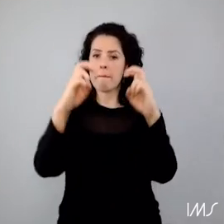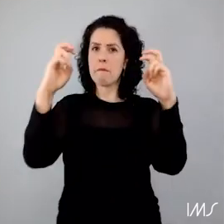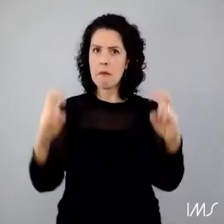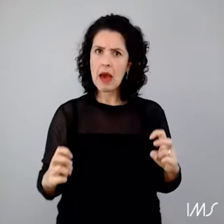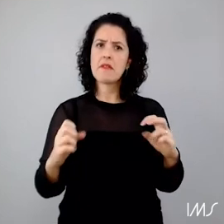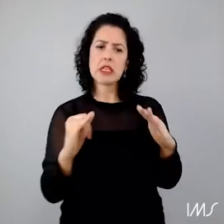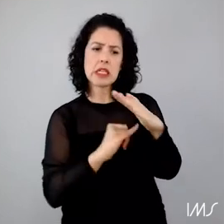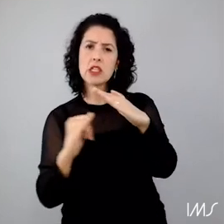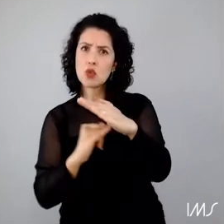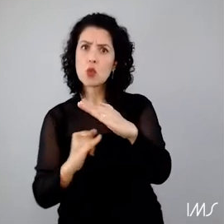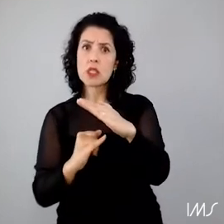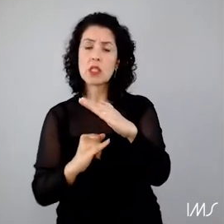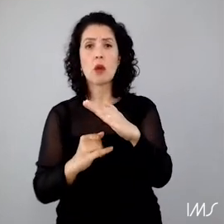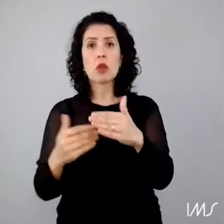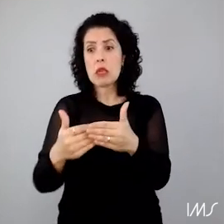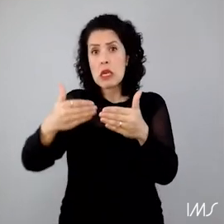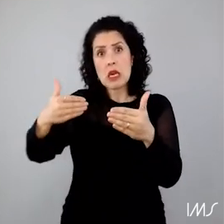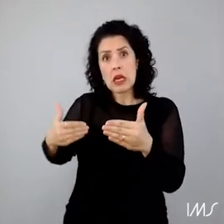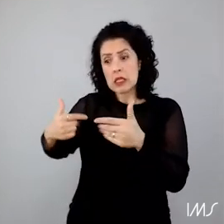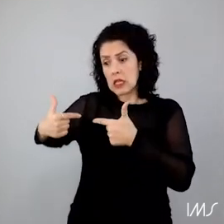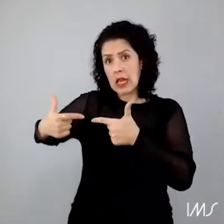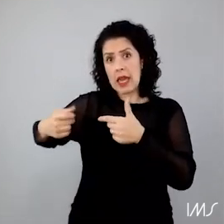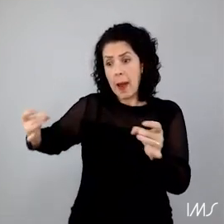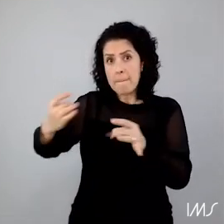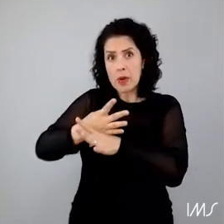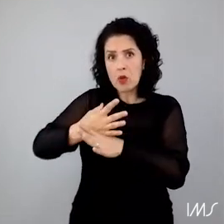instituições inauguradas no pós-guerra na cidade,